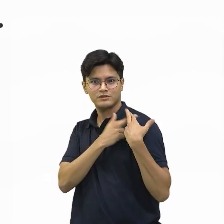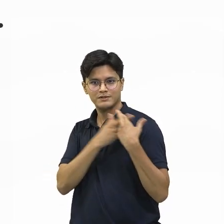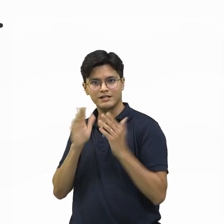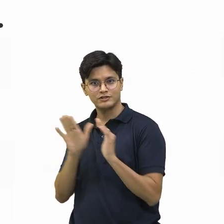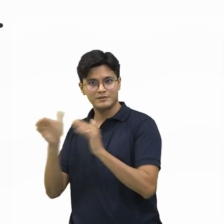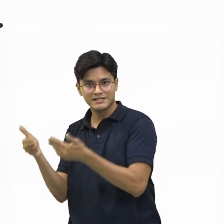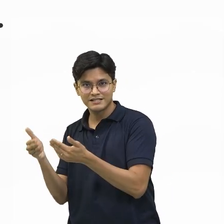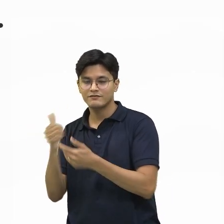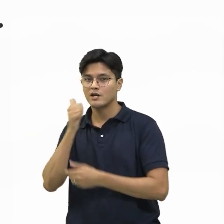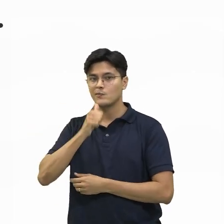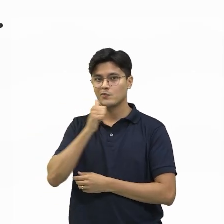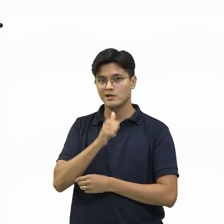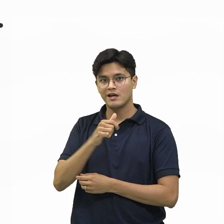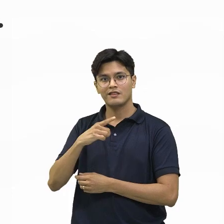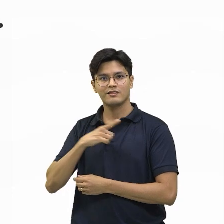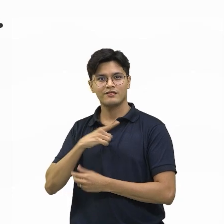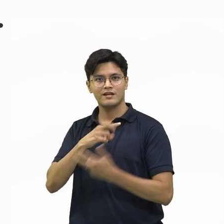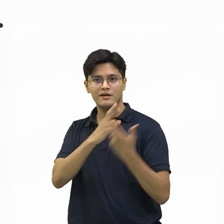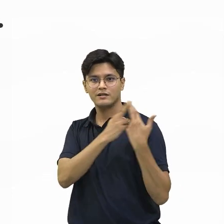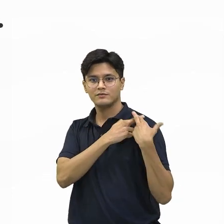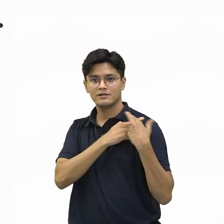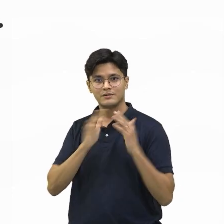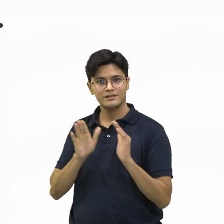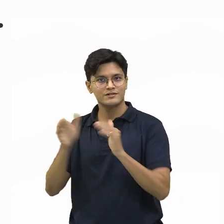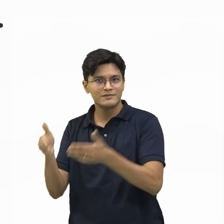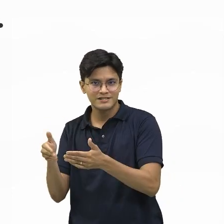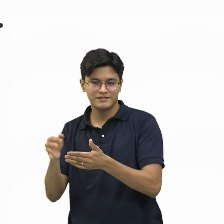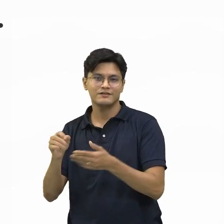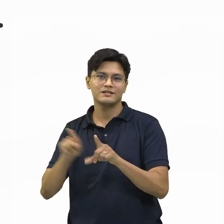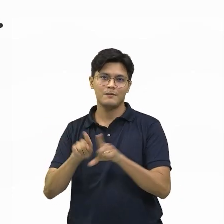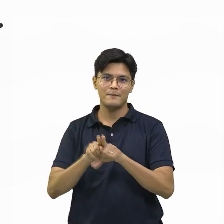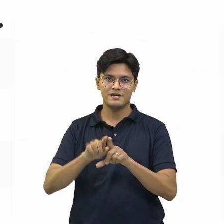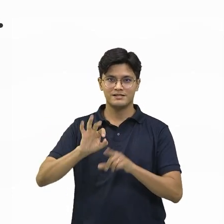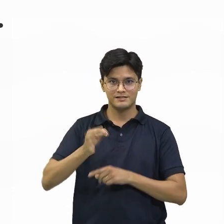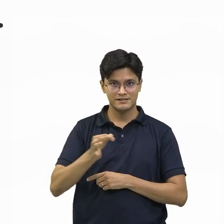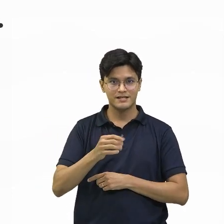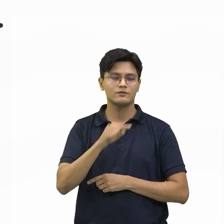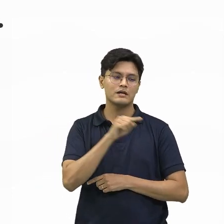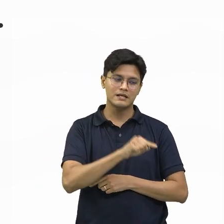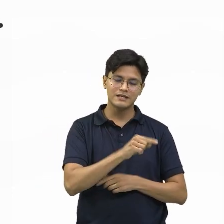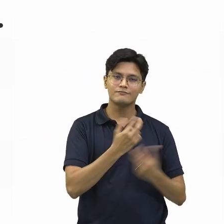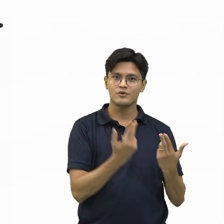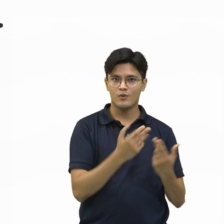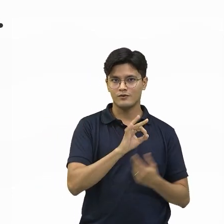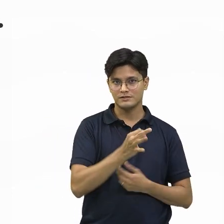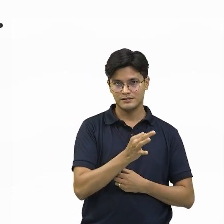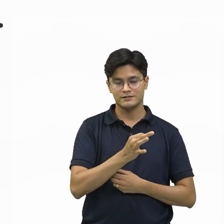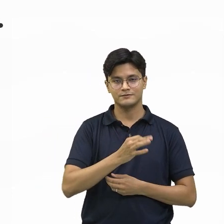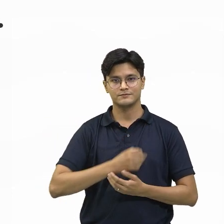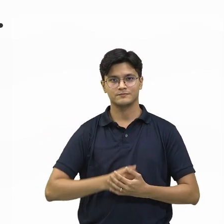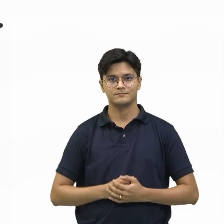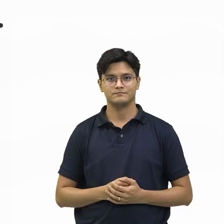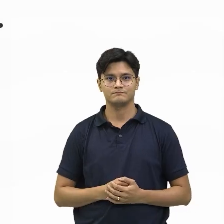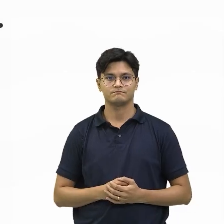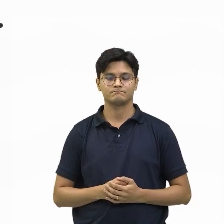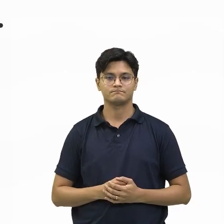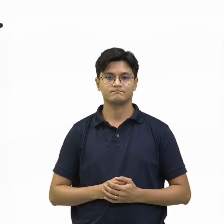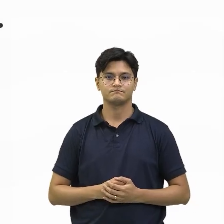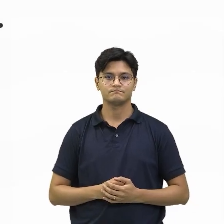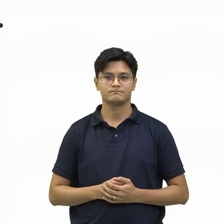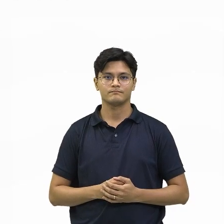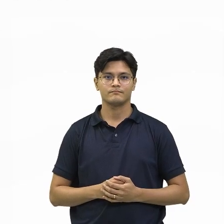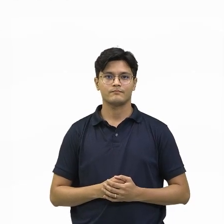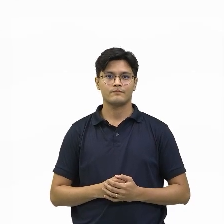deixadas de lado, voltadas para atividades, vamos dizer assim, menos nobres, tá?